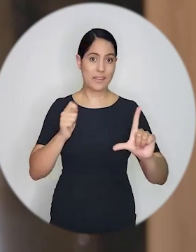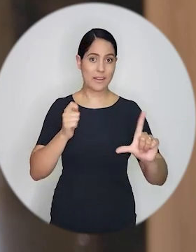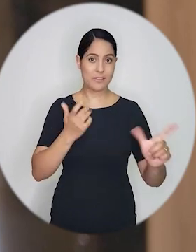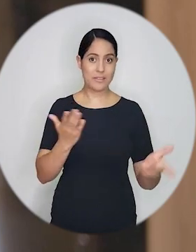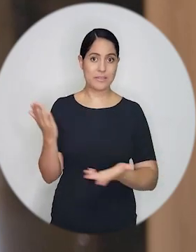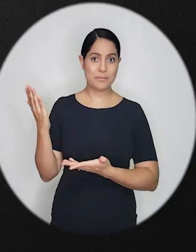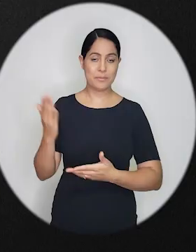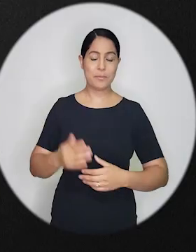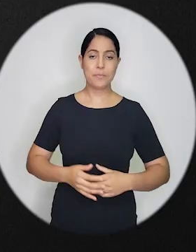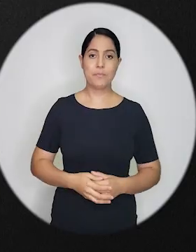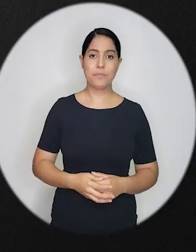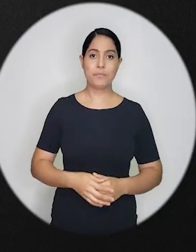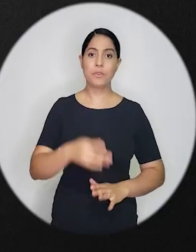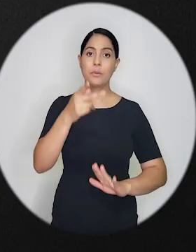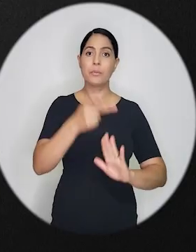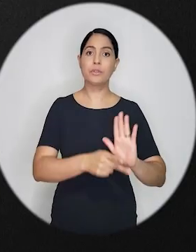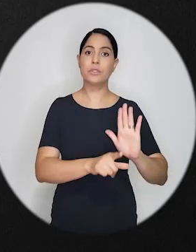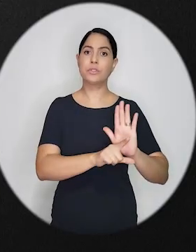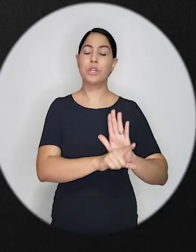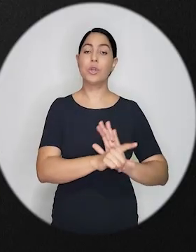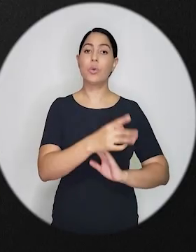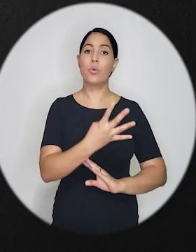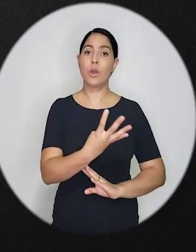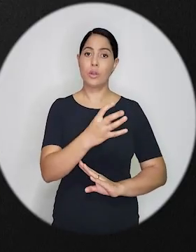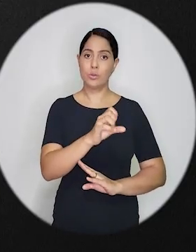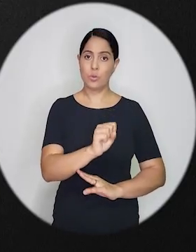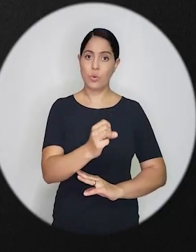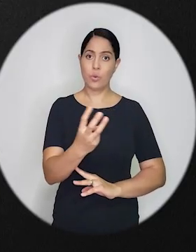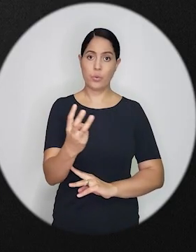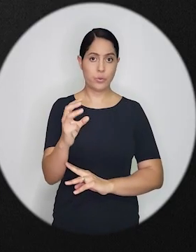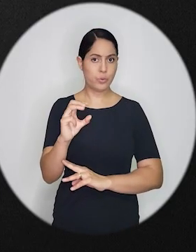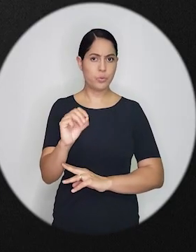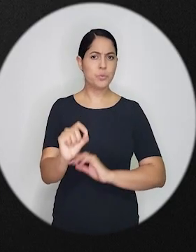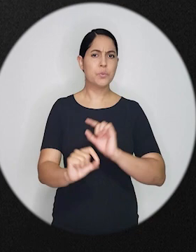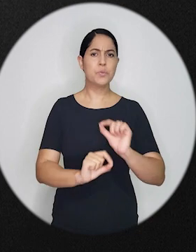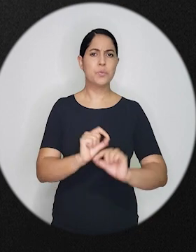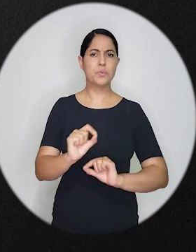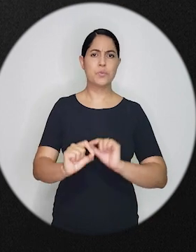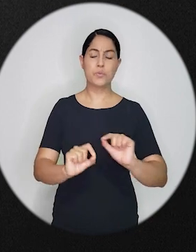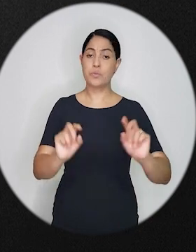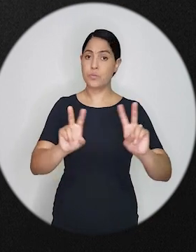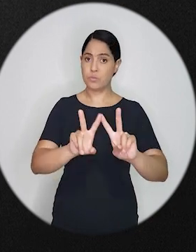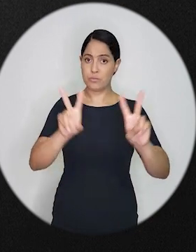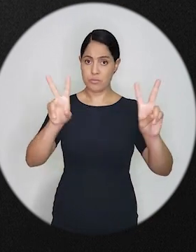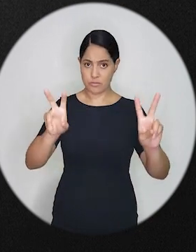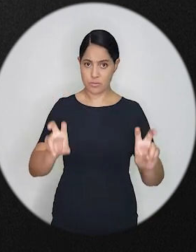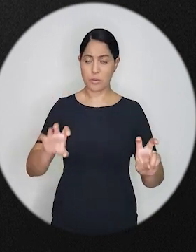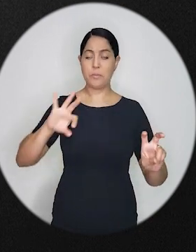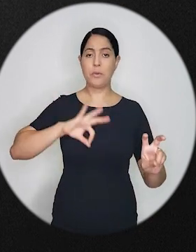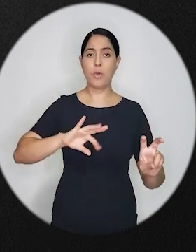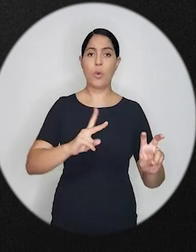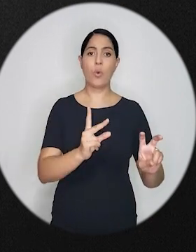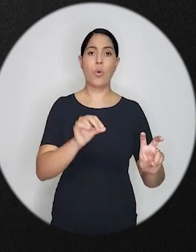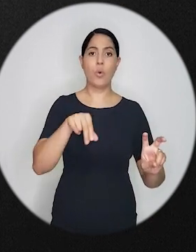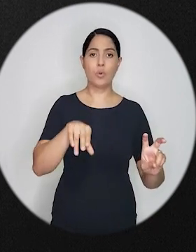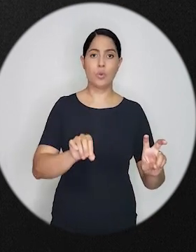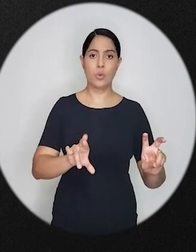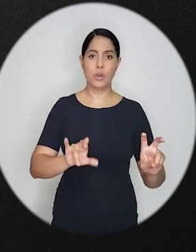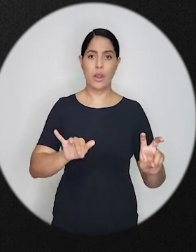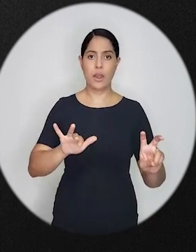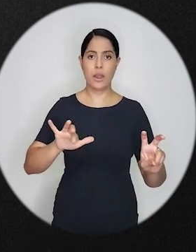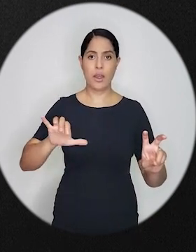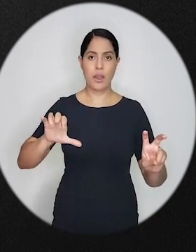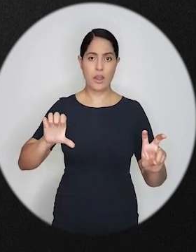agora na entrevista. O projeto de lei 4830 visa garantir o destaque de honorários advocatícios na